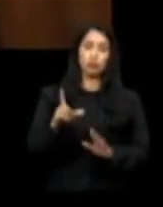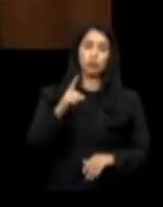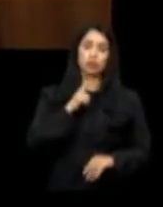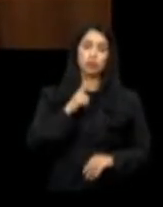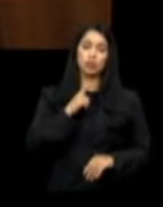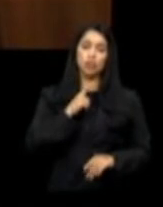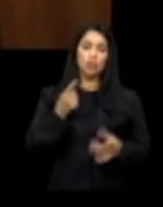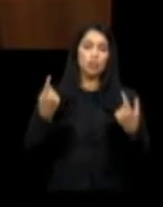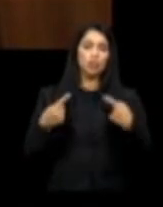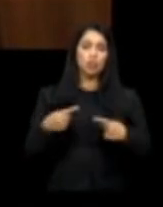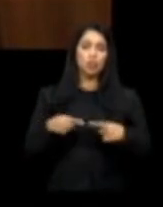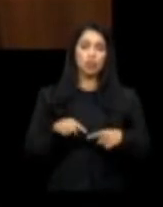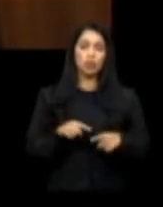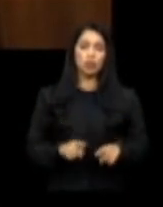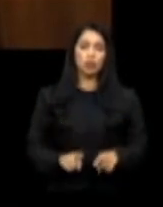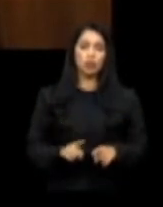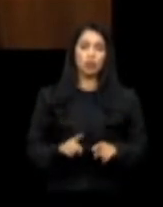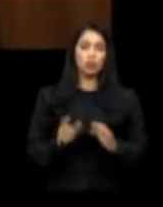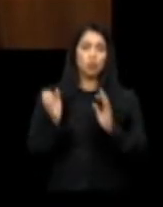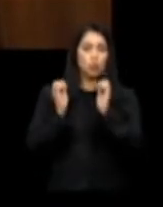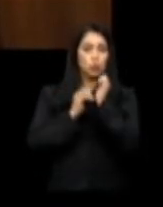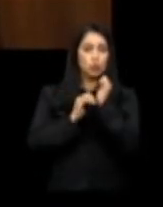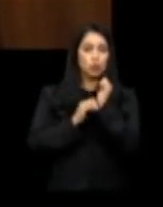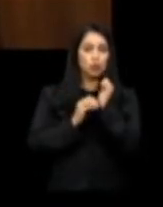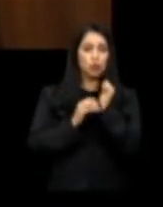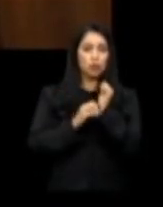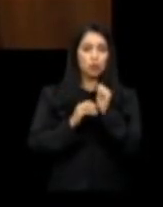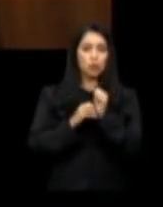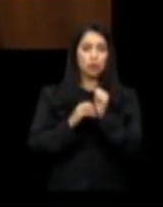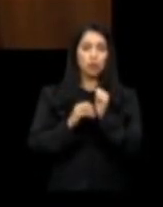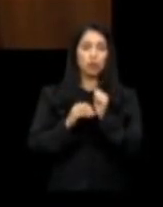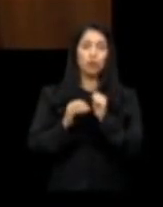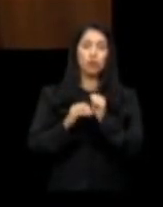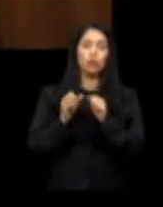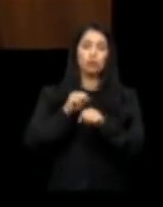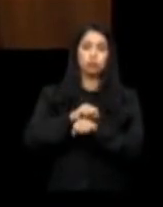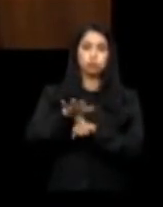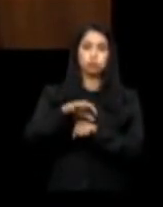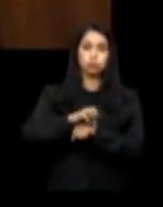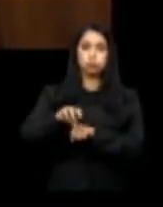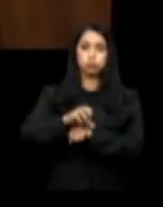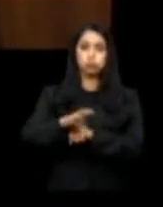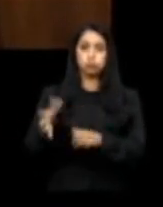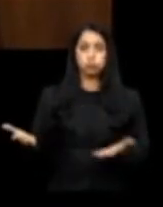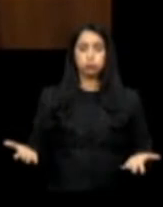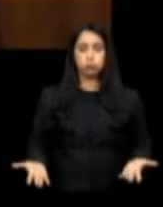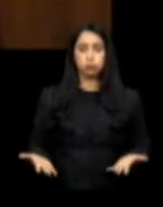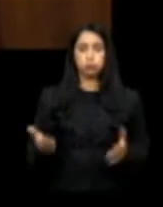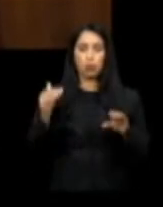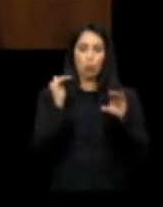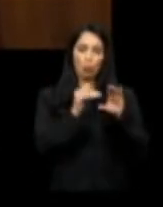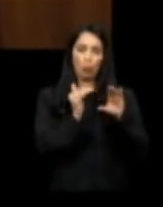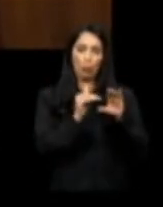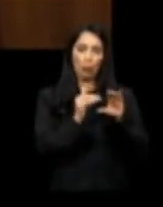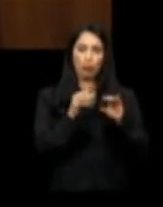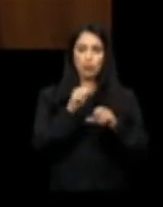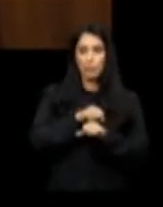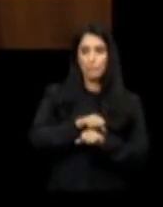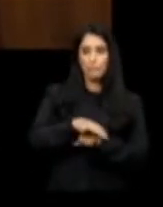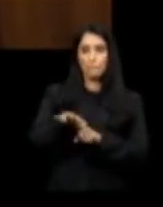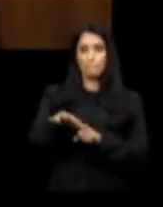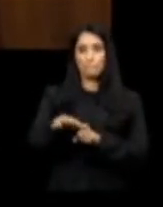a inviolabilidade e o sigilo do fluxo de comunicações e dos dados armazenados. E mais